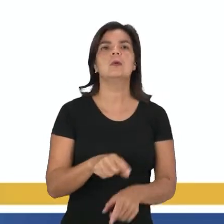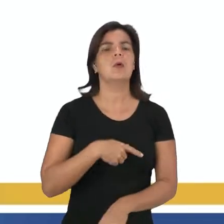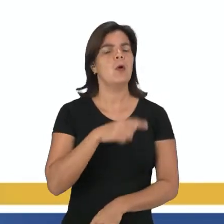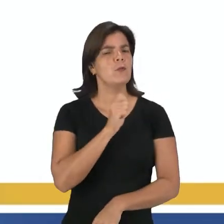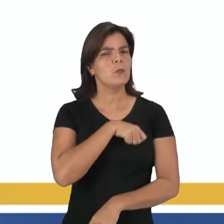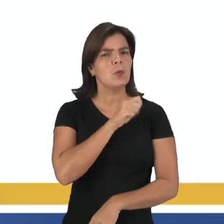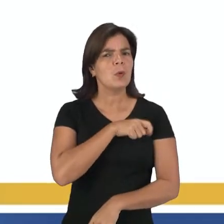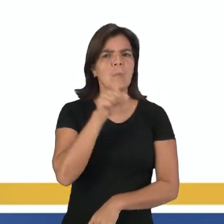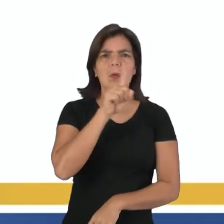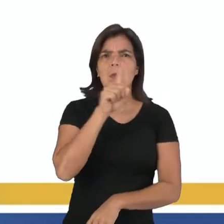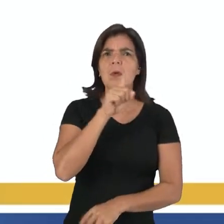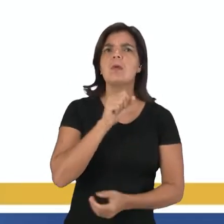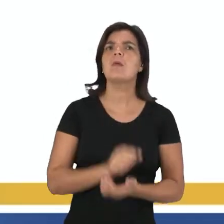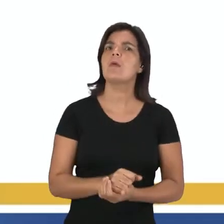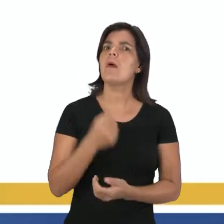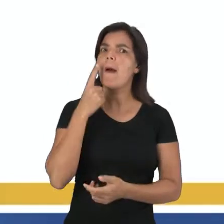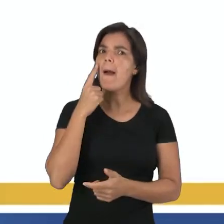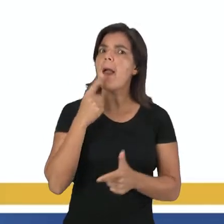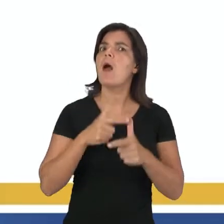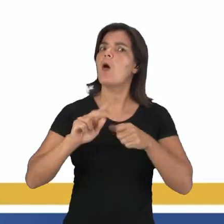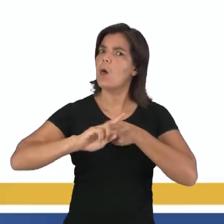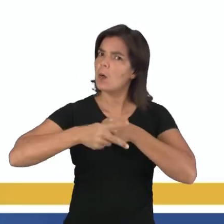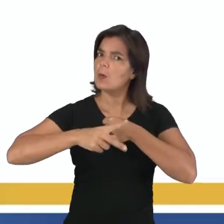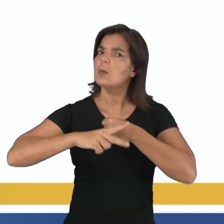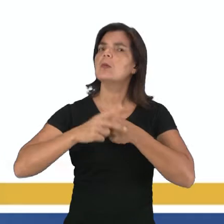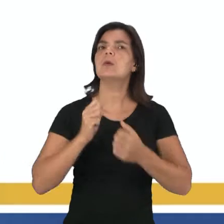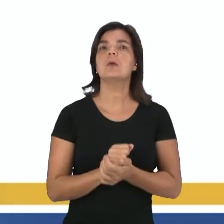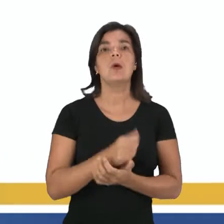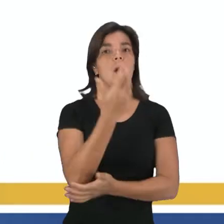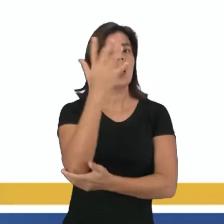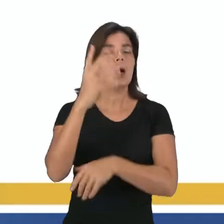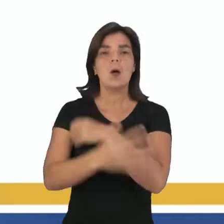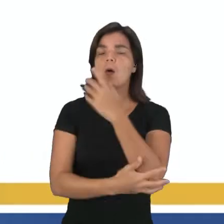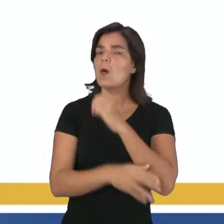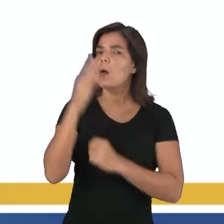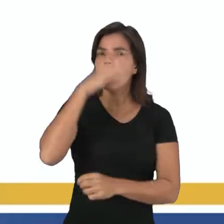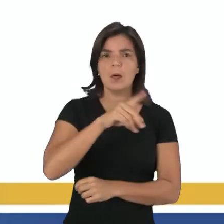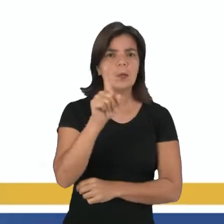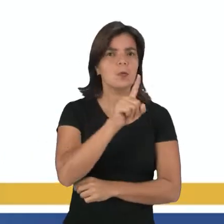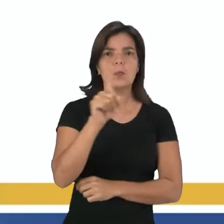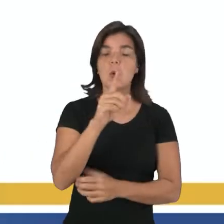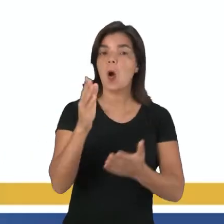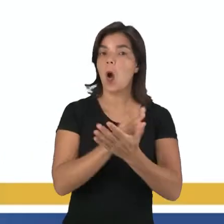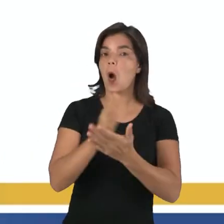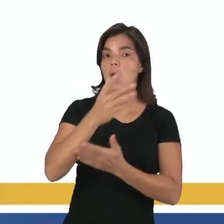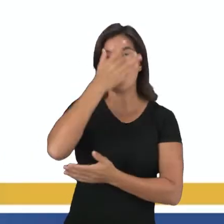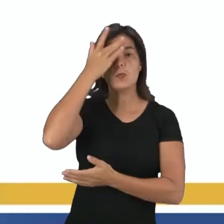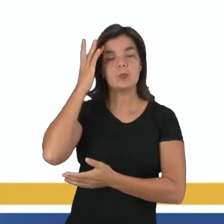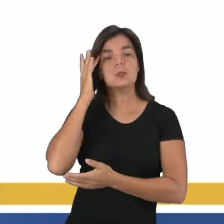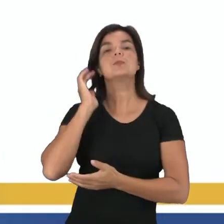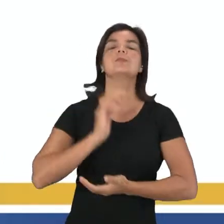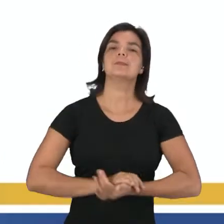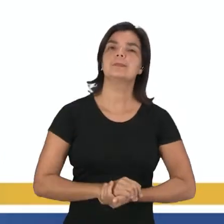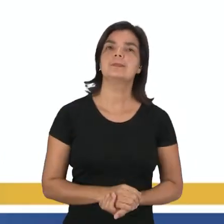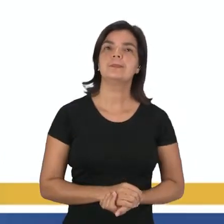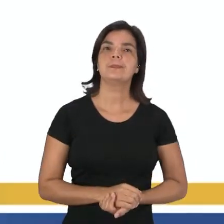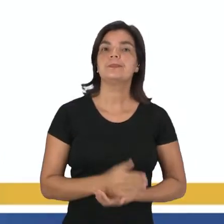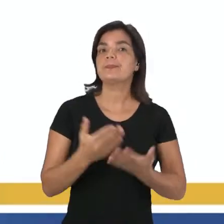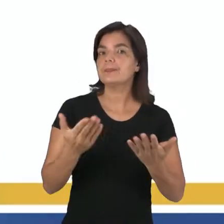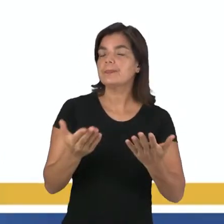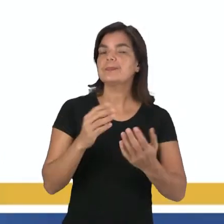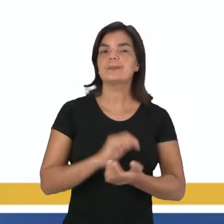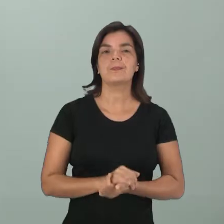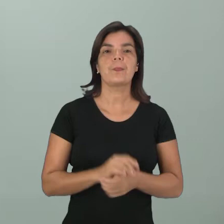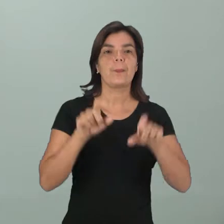Vingança não, mãe, isso é consequência. A natureza não é maldosa como alguns humanos.